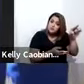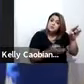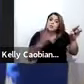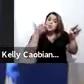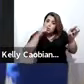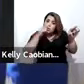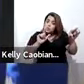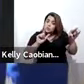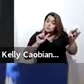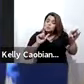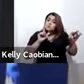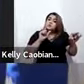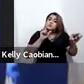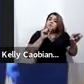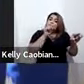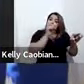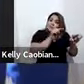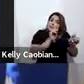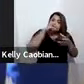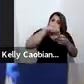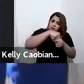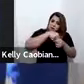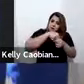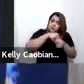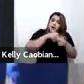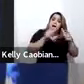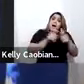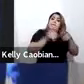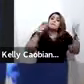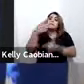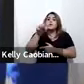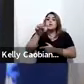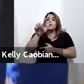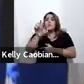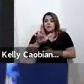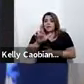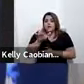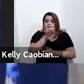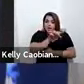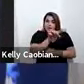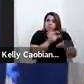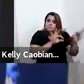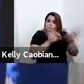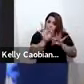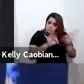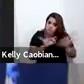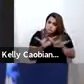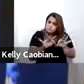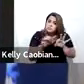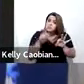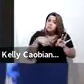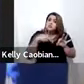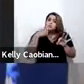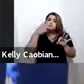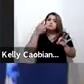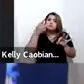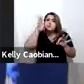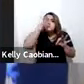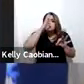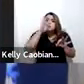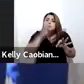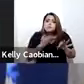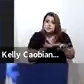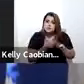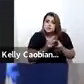tempo nós tivemos a maior PLR, o maior programa de participação de resultados do